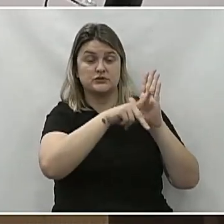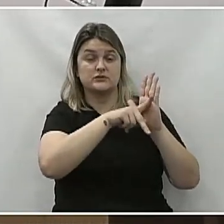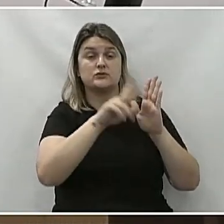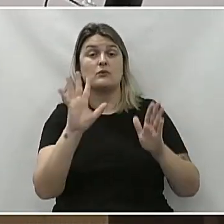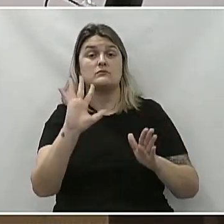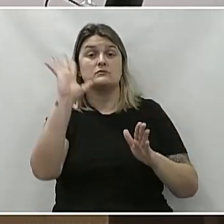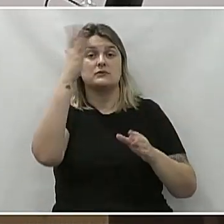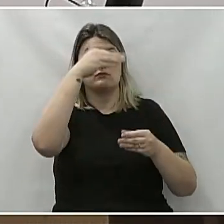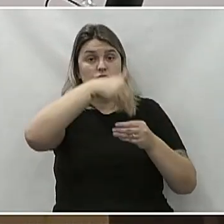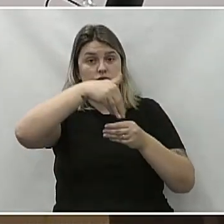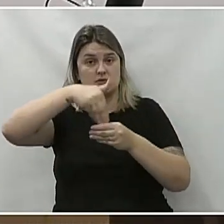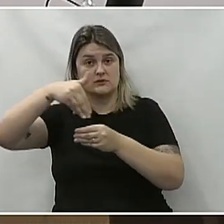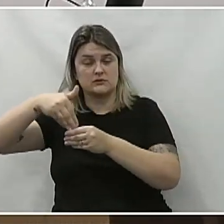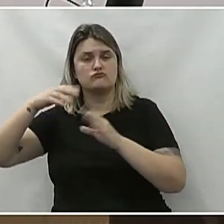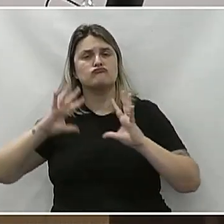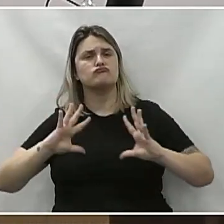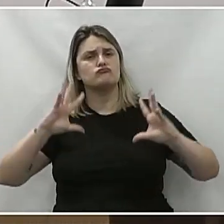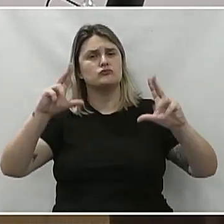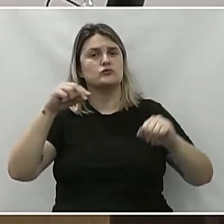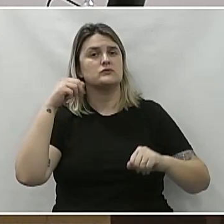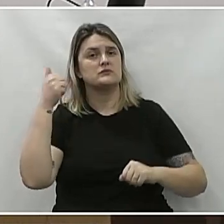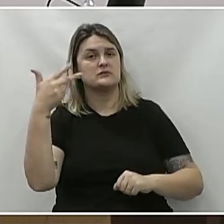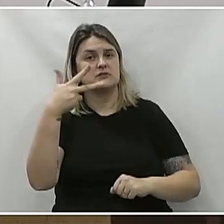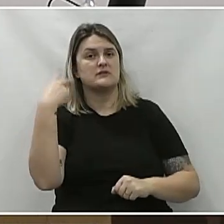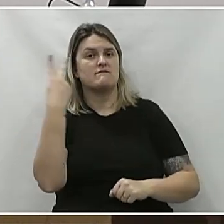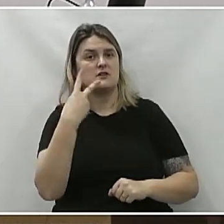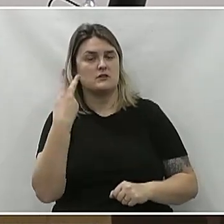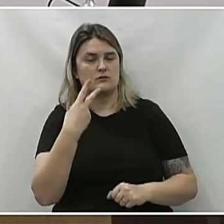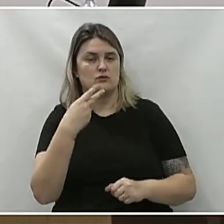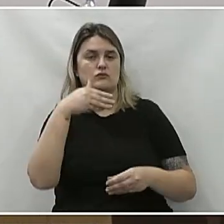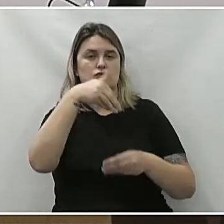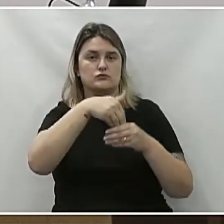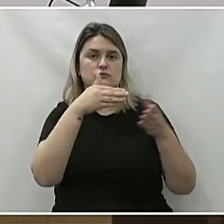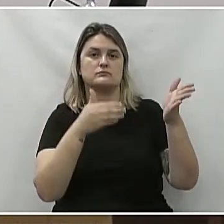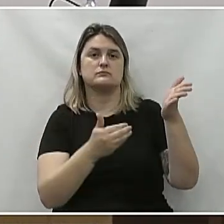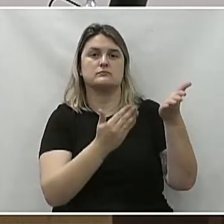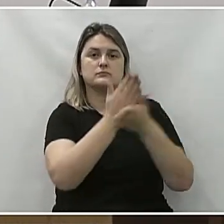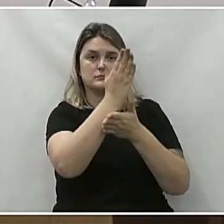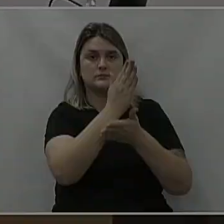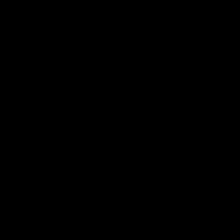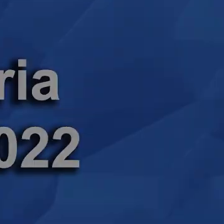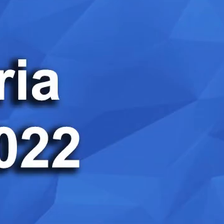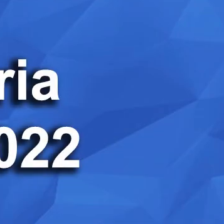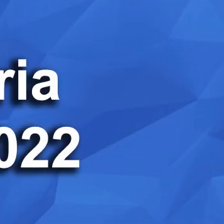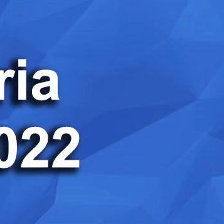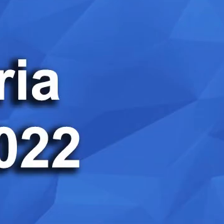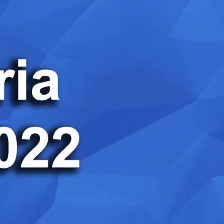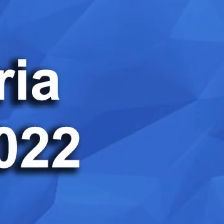votado e teve aprovação unânime por parte dos vereadores.